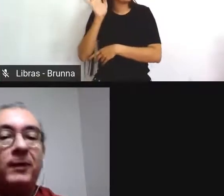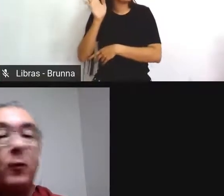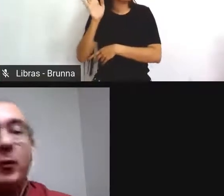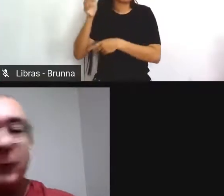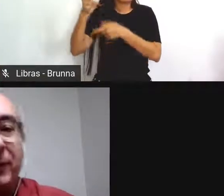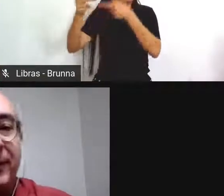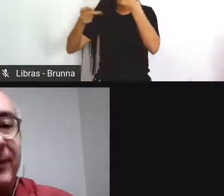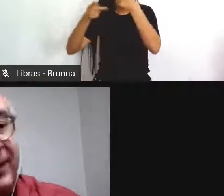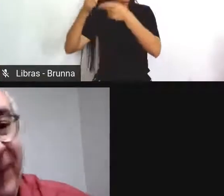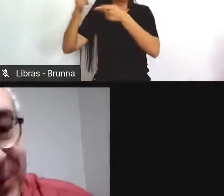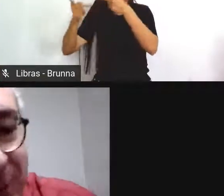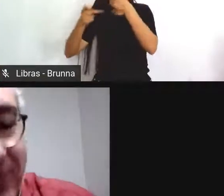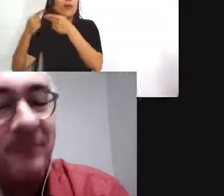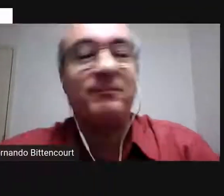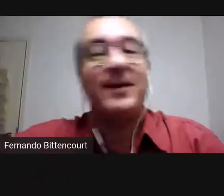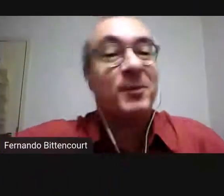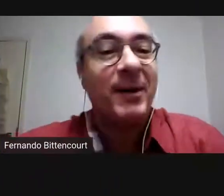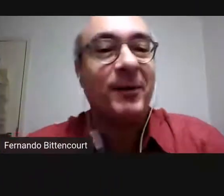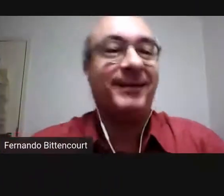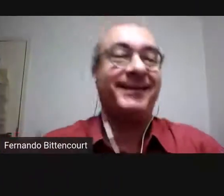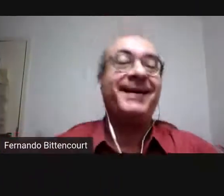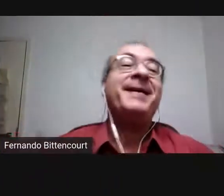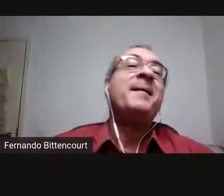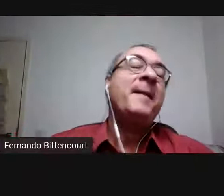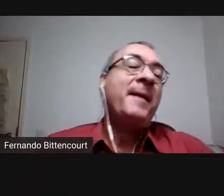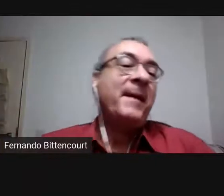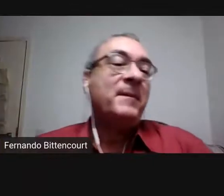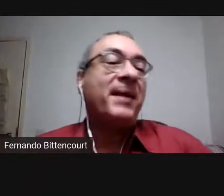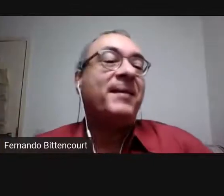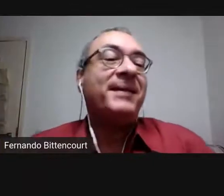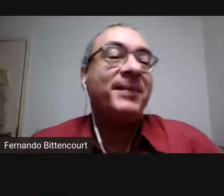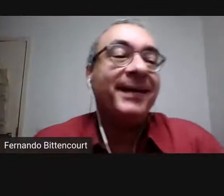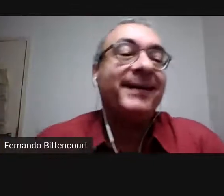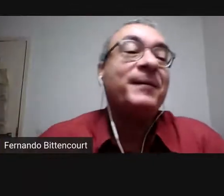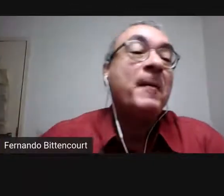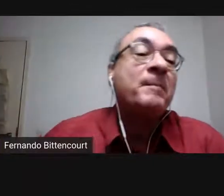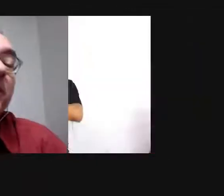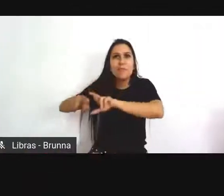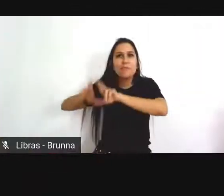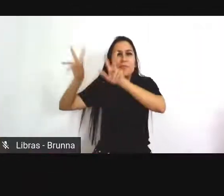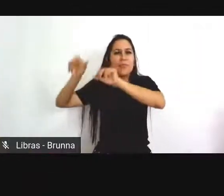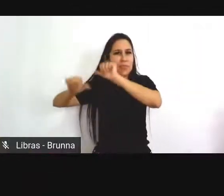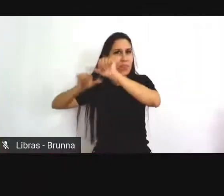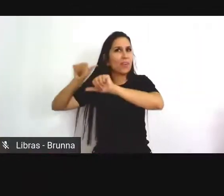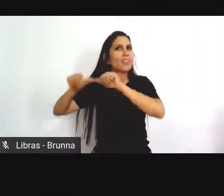Fabiano mudou, cortou o negócio e passou para outra, né? Agora, brincando,